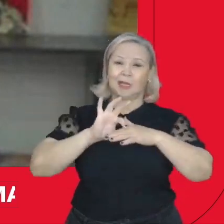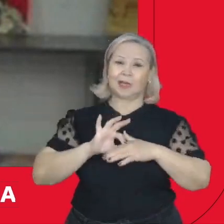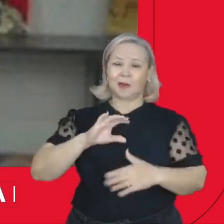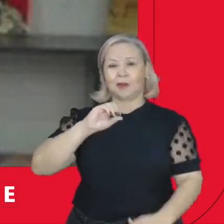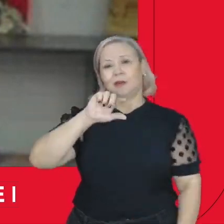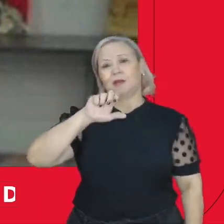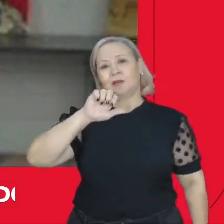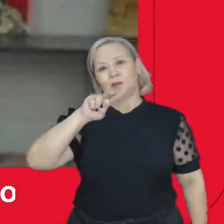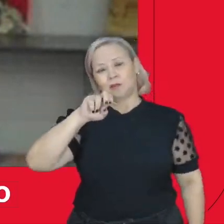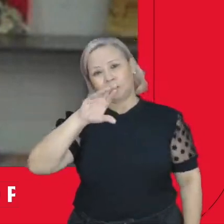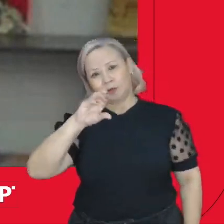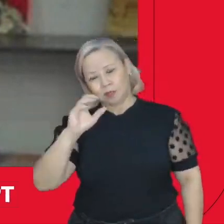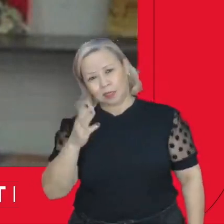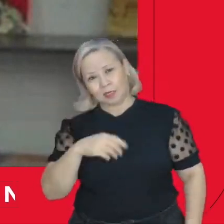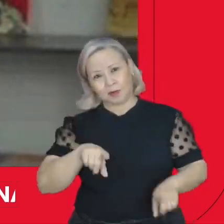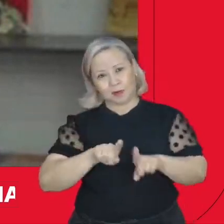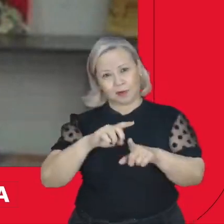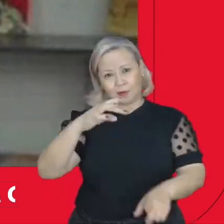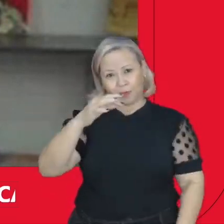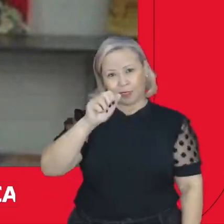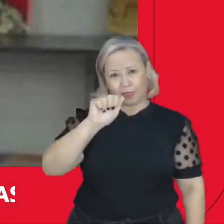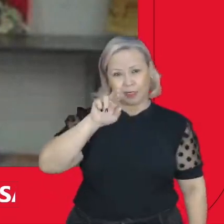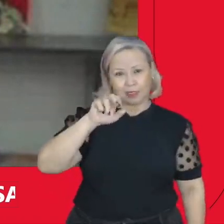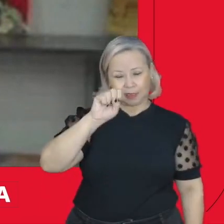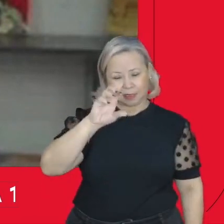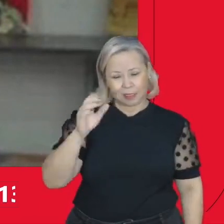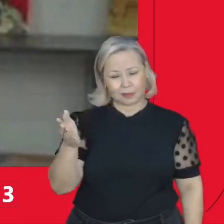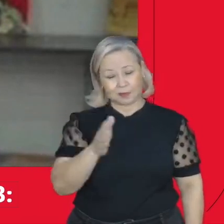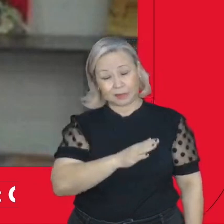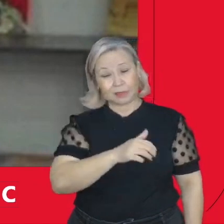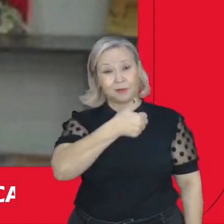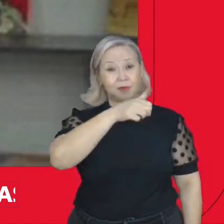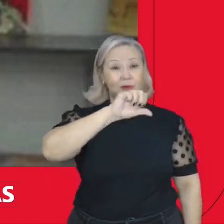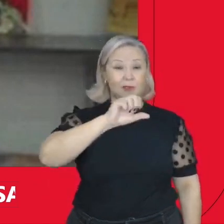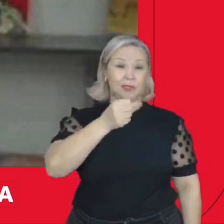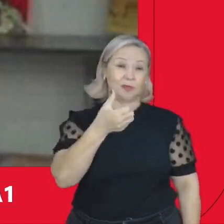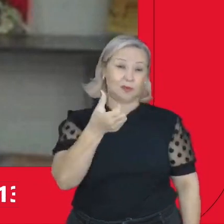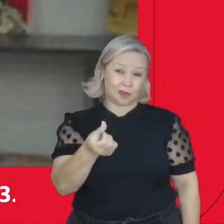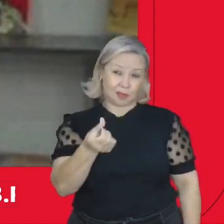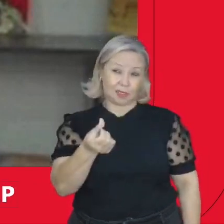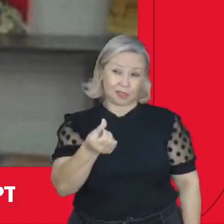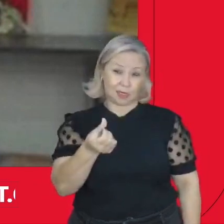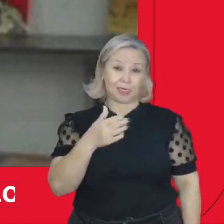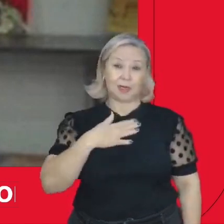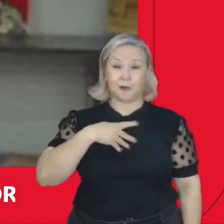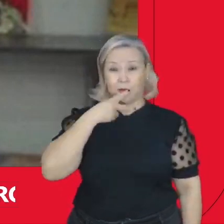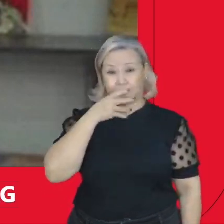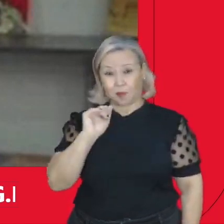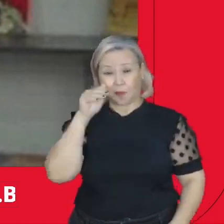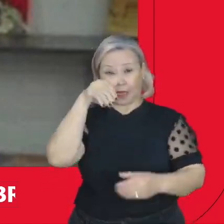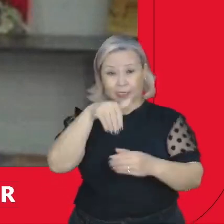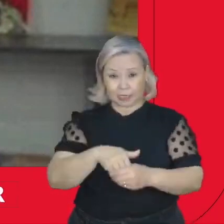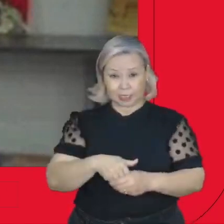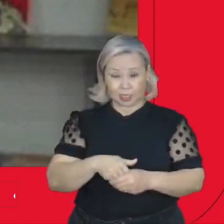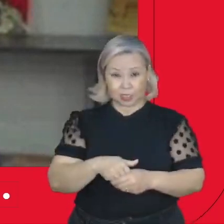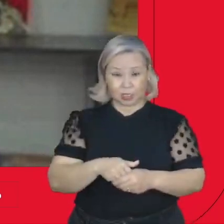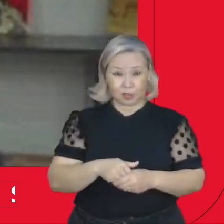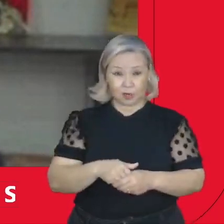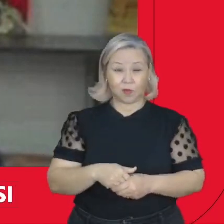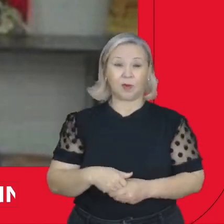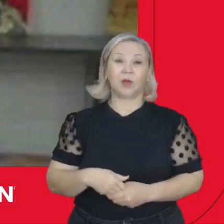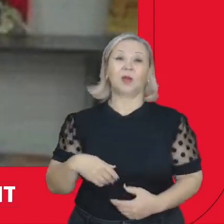Amanda, o nosso partido aqui do Rio Grande já há muito tempo vem trabalhando e vem desejando fazer essa troca geracional, porque honrosamente